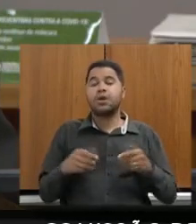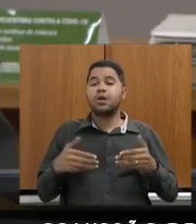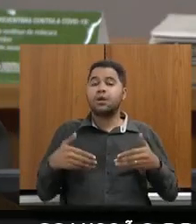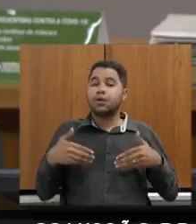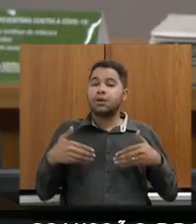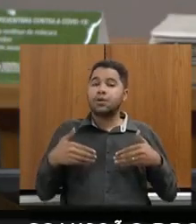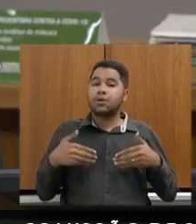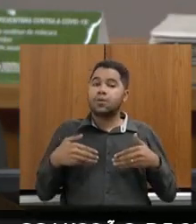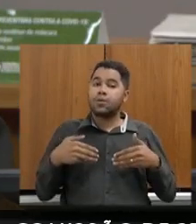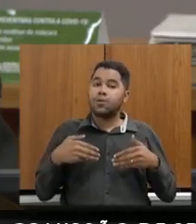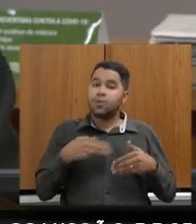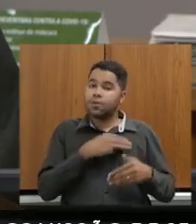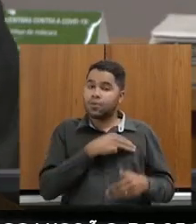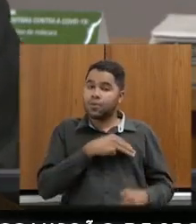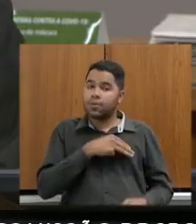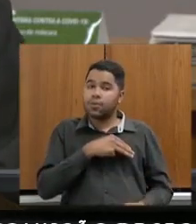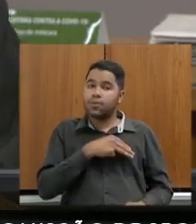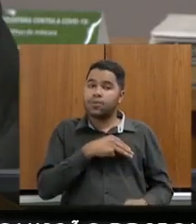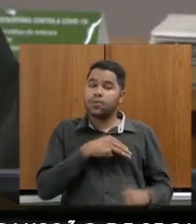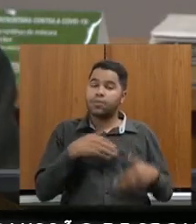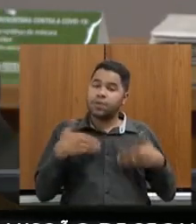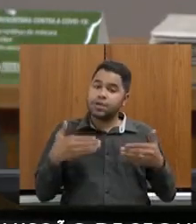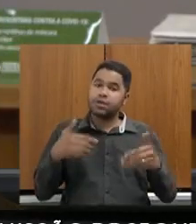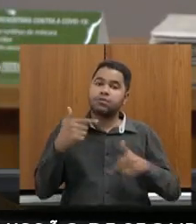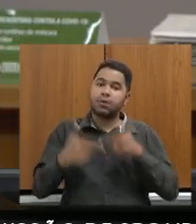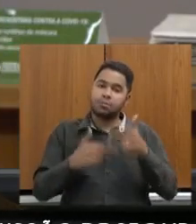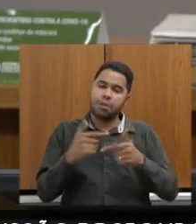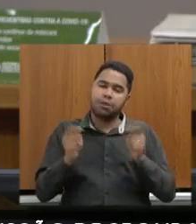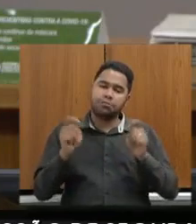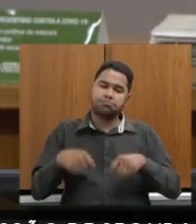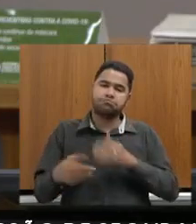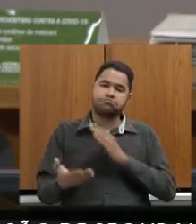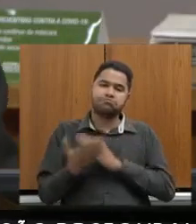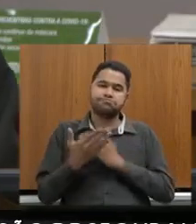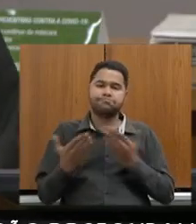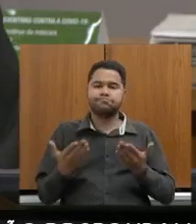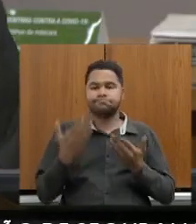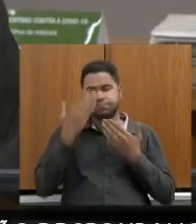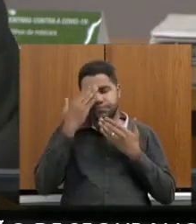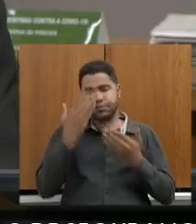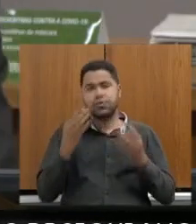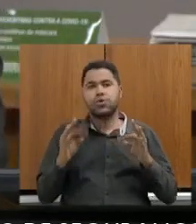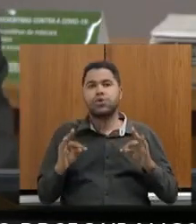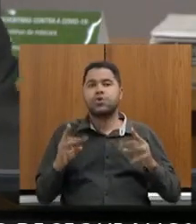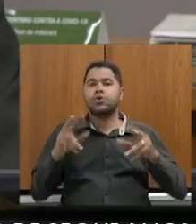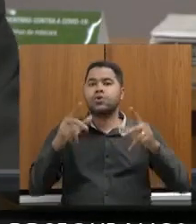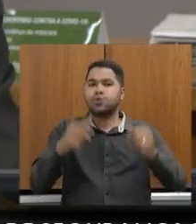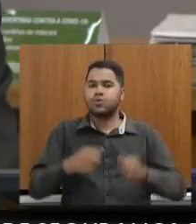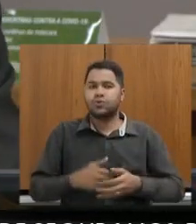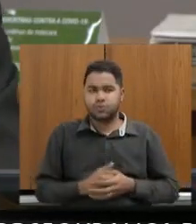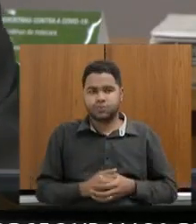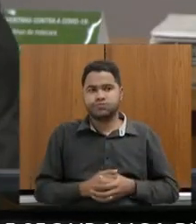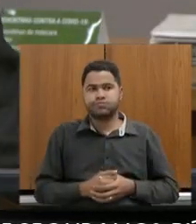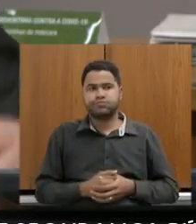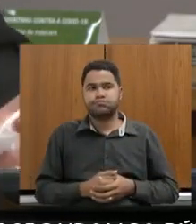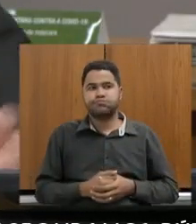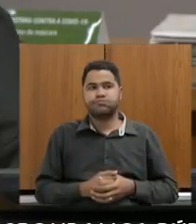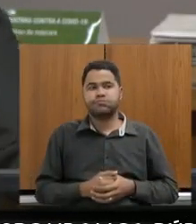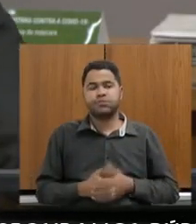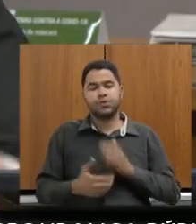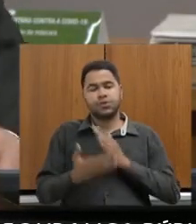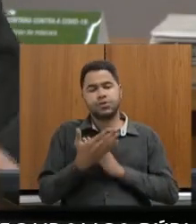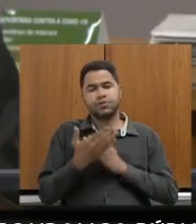tem condição de nos ajudar então agradecendo a todos os parceiros né a todos aqueles que nos engrandece